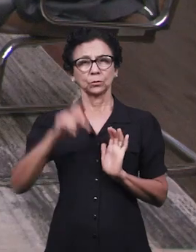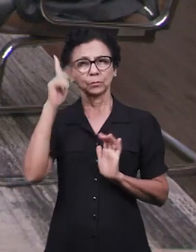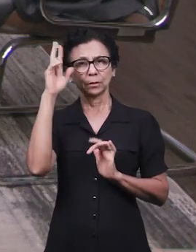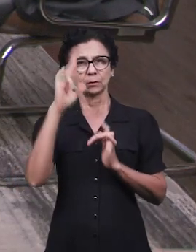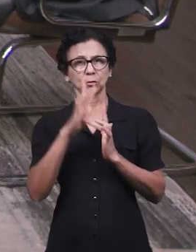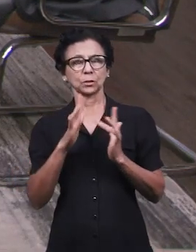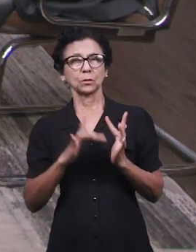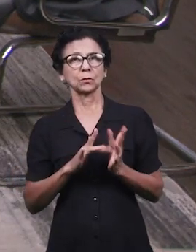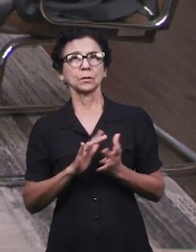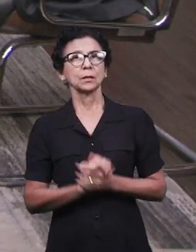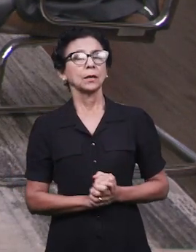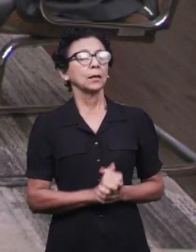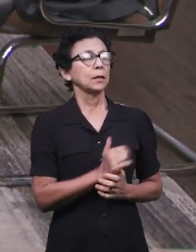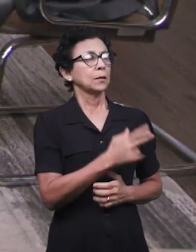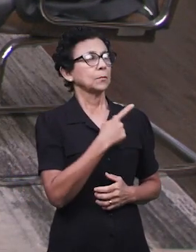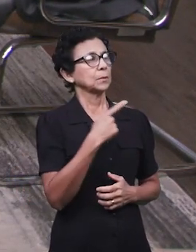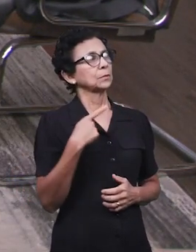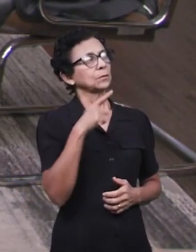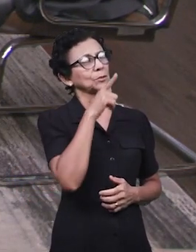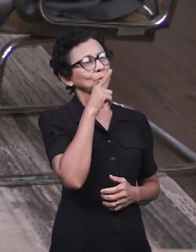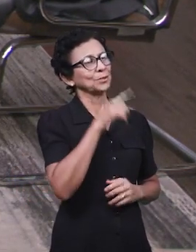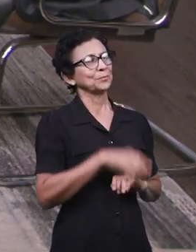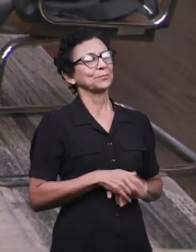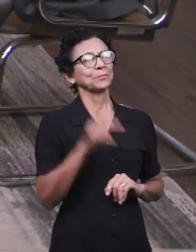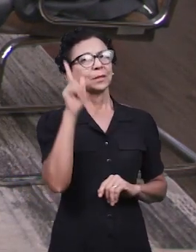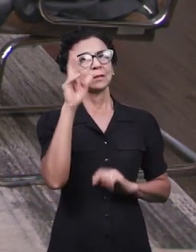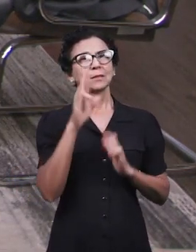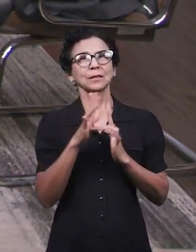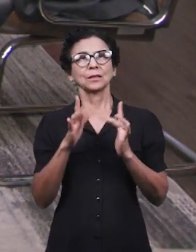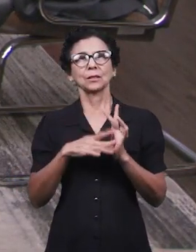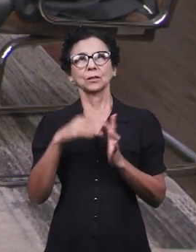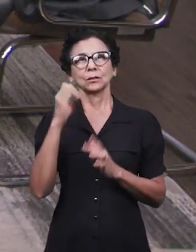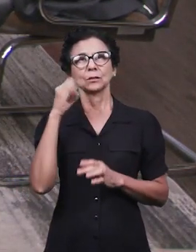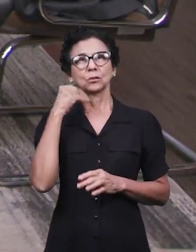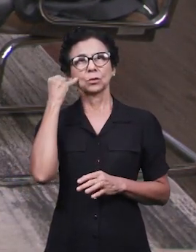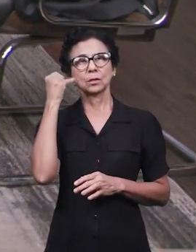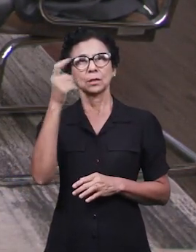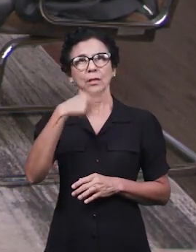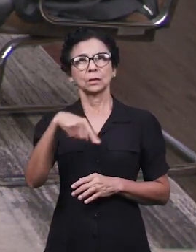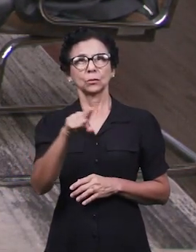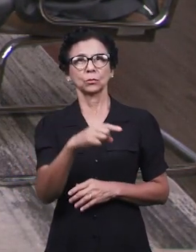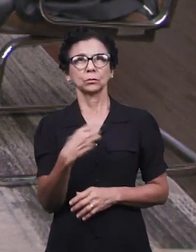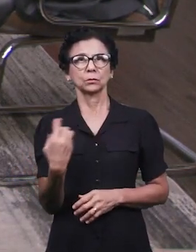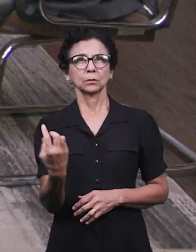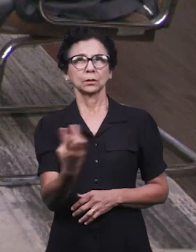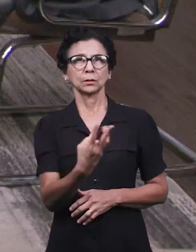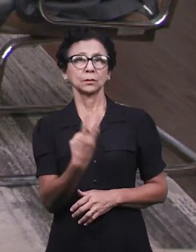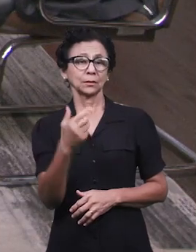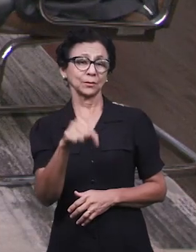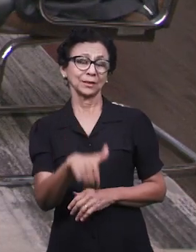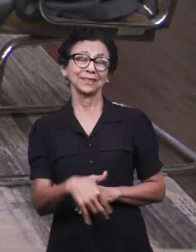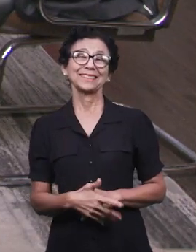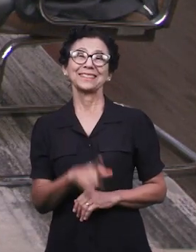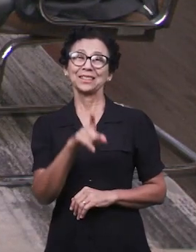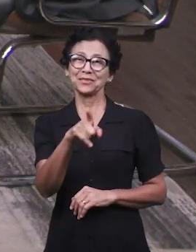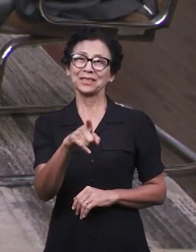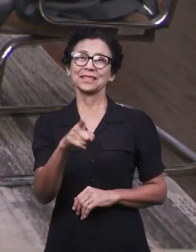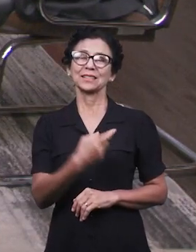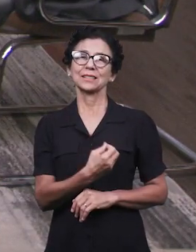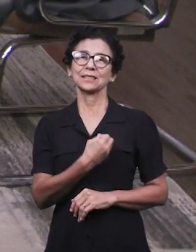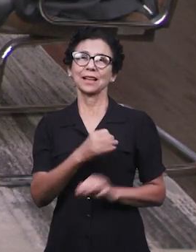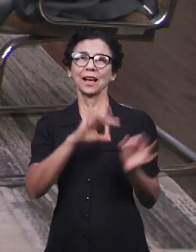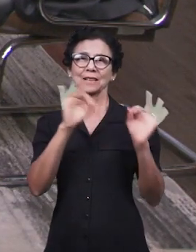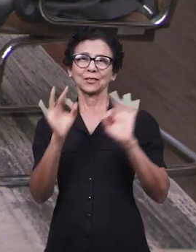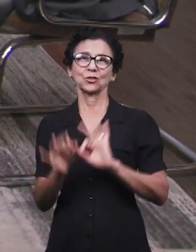vez. Amém. Pastor Gilson Souza, paz do Senhor. A paz do Senhor, pastor Josias, a paz do Senhor, os companheiros que estão aqui também, e a paz do Senhor aqueles que estão participando